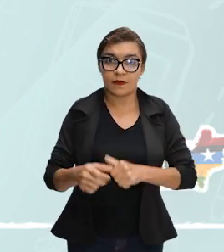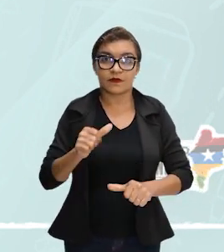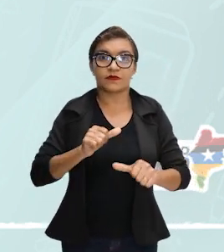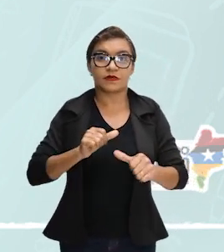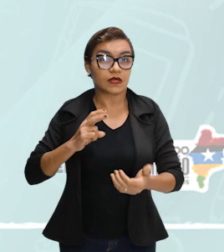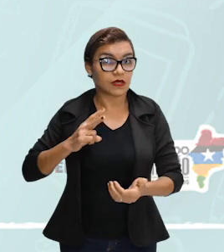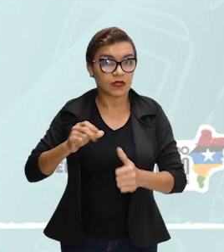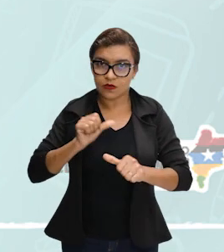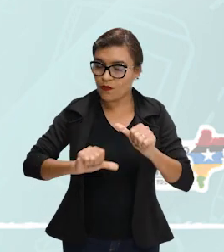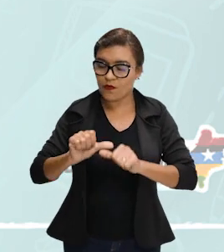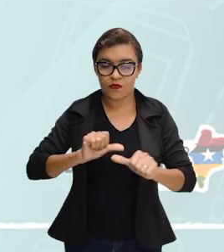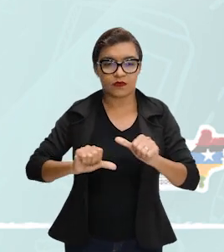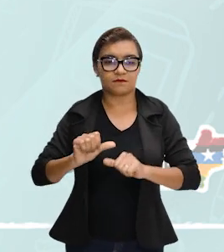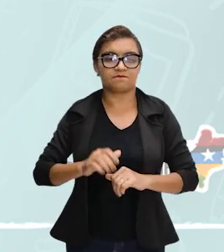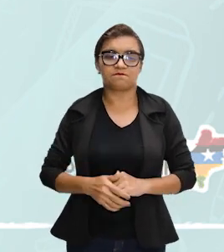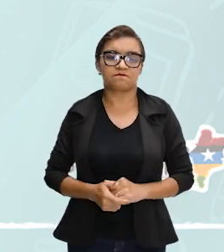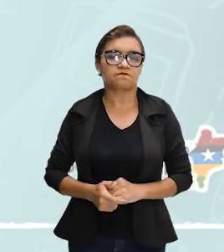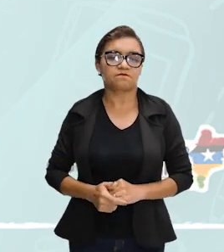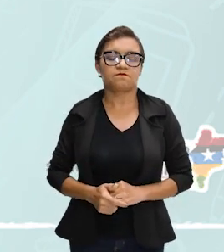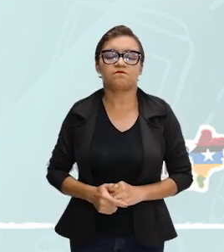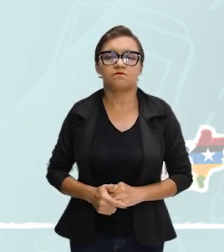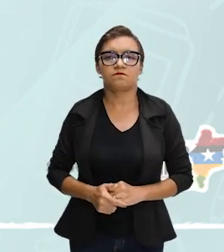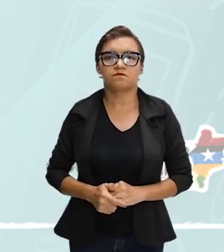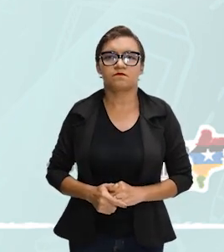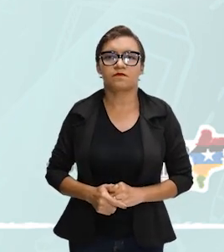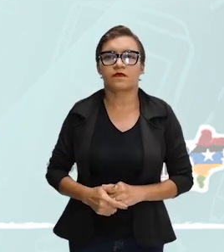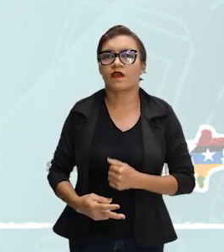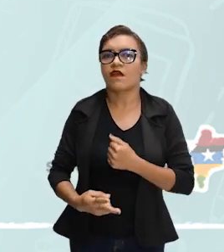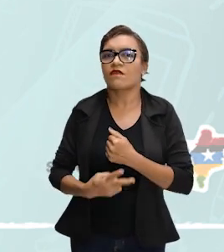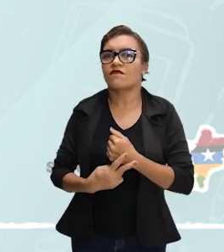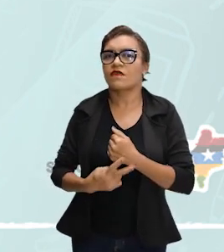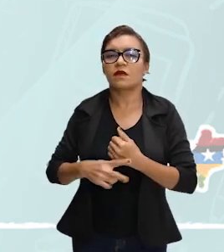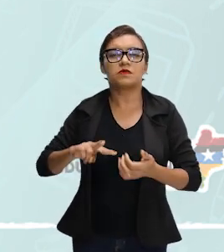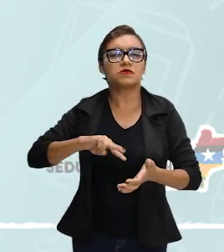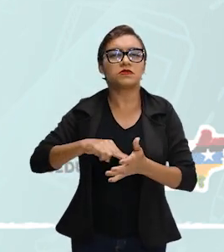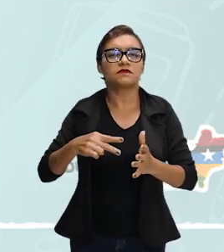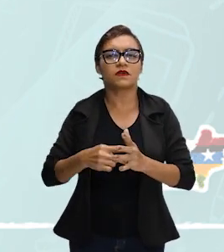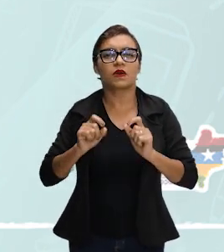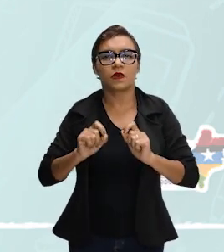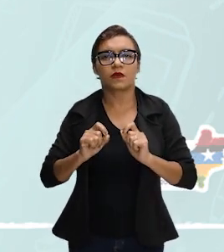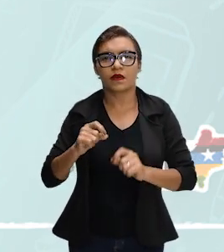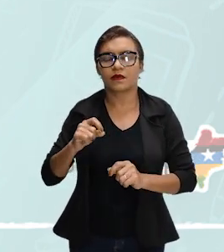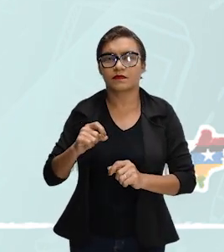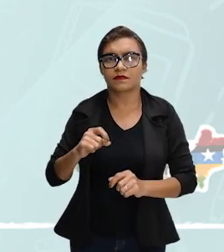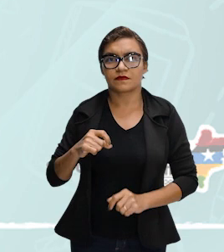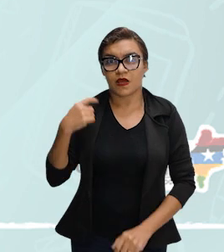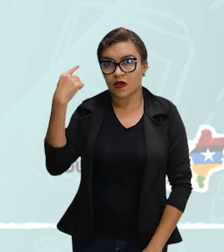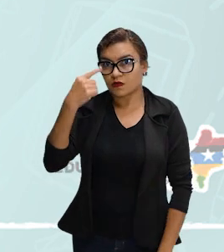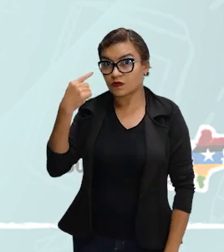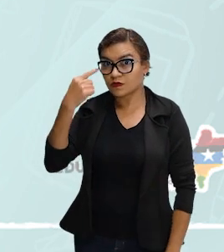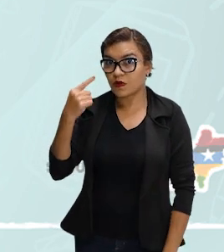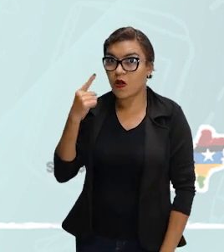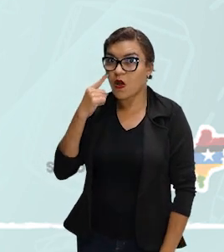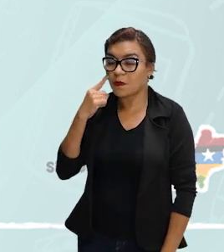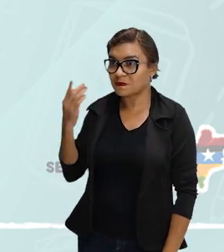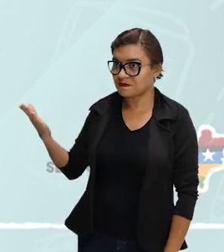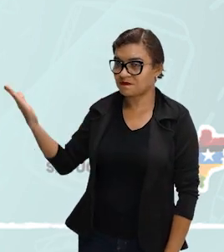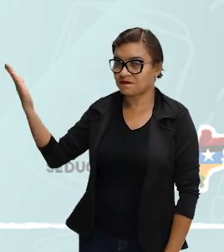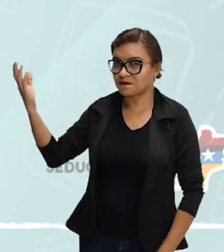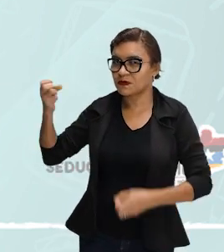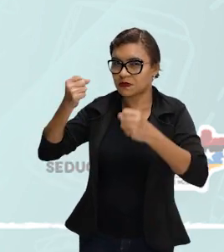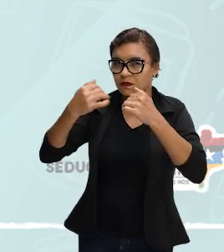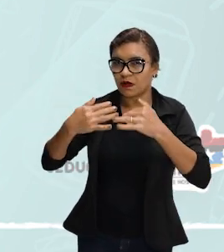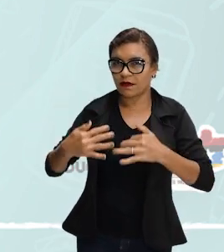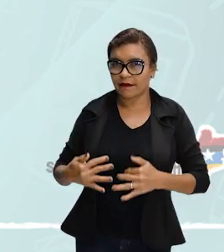lá? ¿Qué es un verbo? Verbos são palavras que expressam a